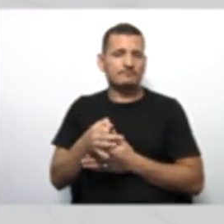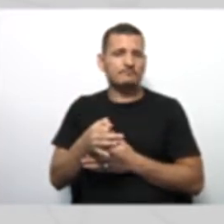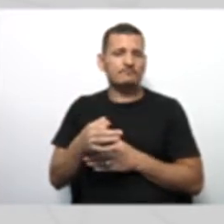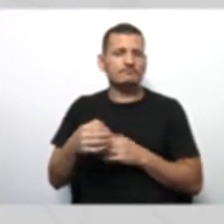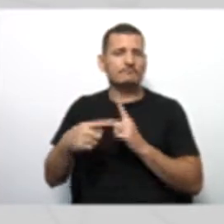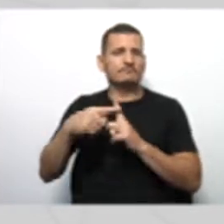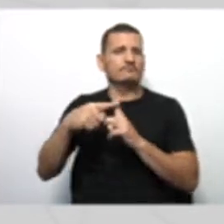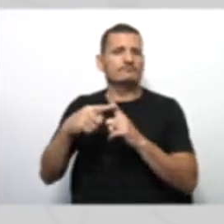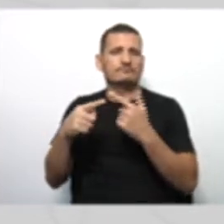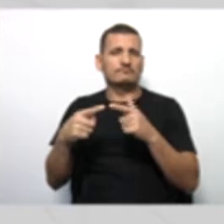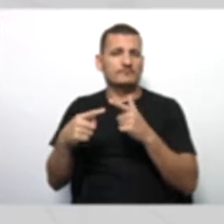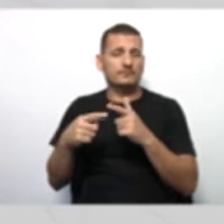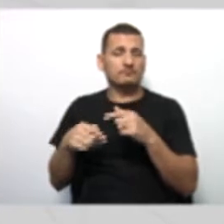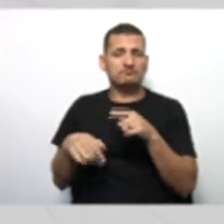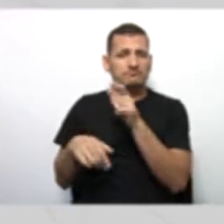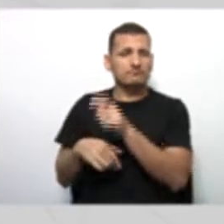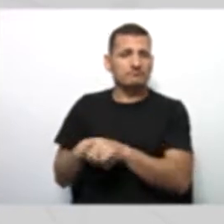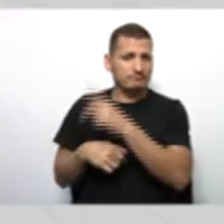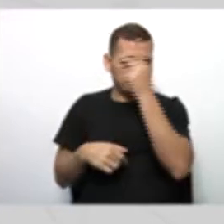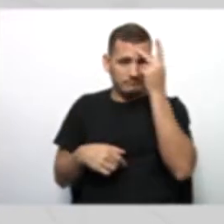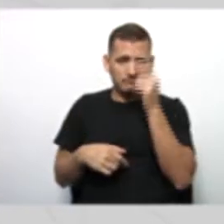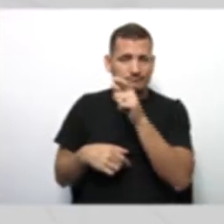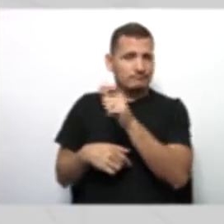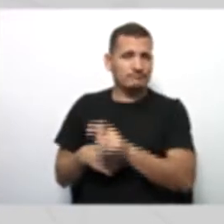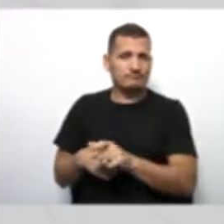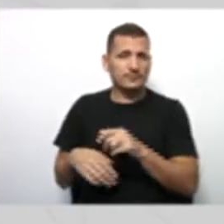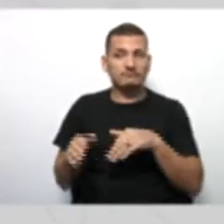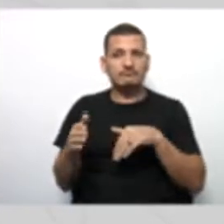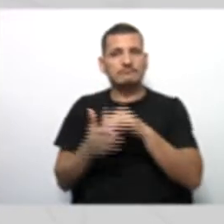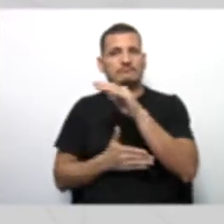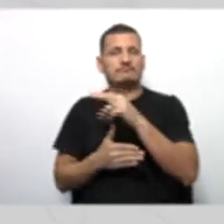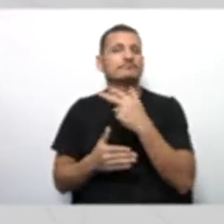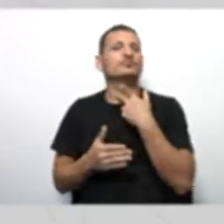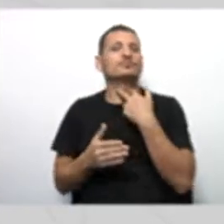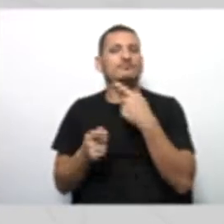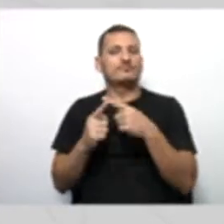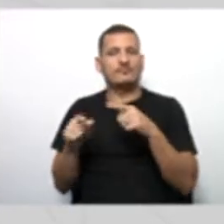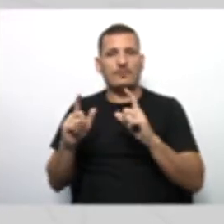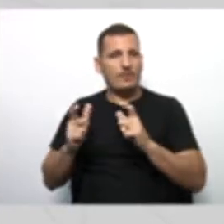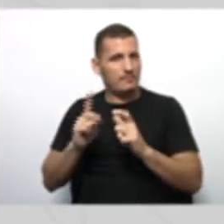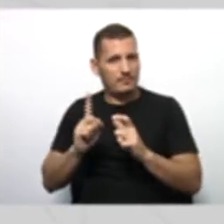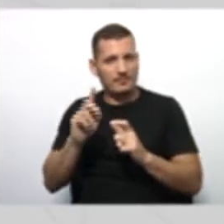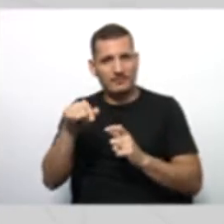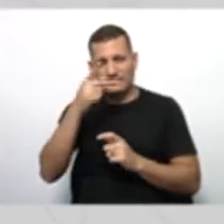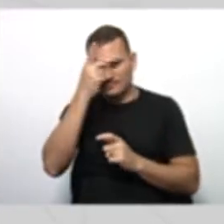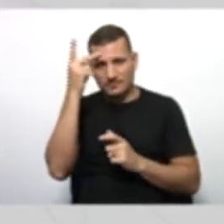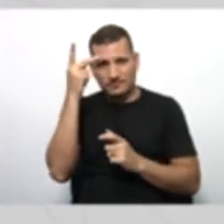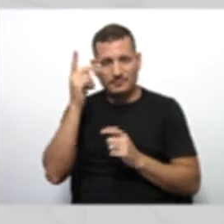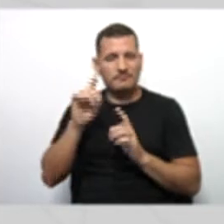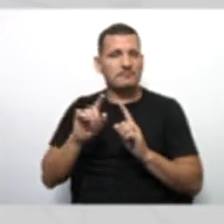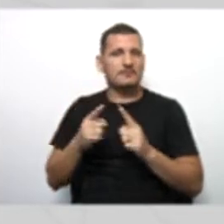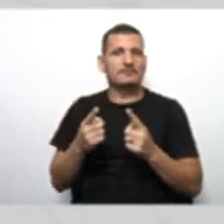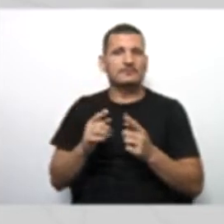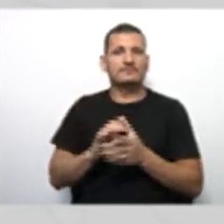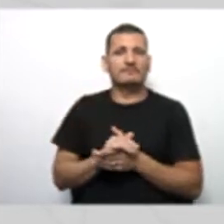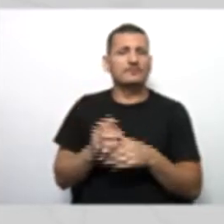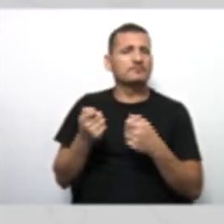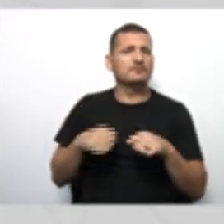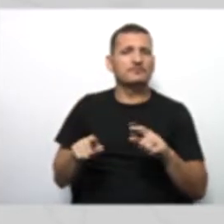destrutivas. Esse tipo de pessoa, meu amigo, você só não vai chutar porque não pode, né? Que ela não é bola, é uma pessoa. Mas você não precisa ter